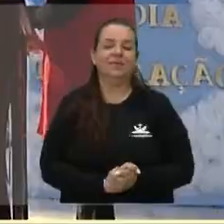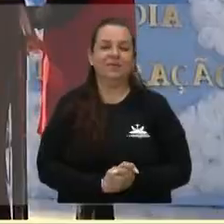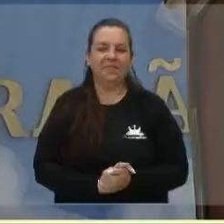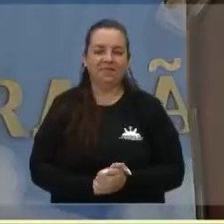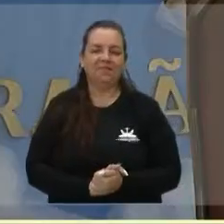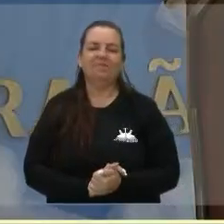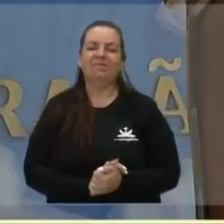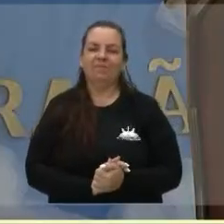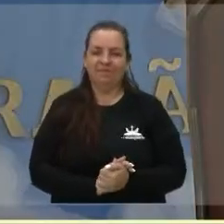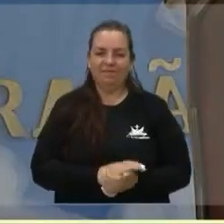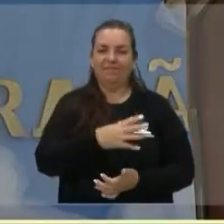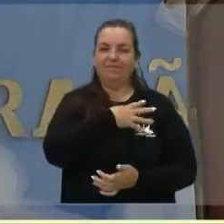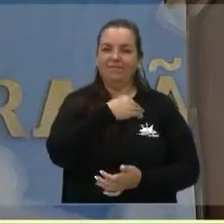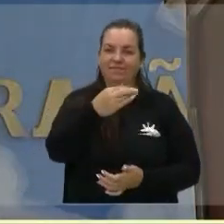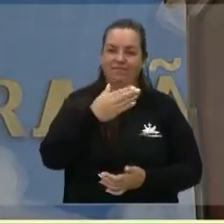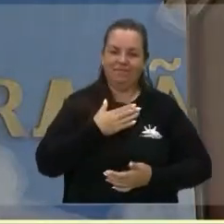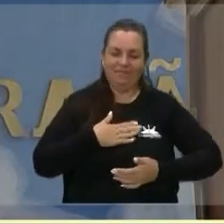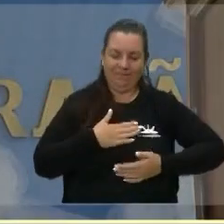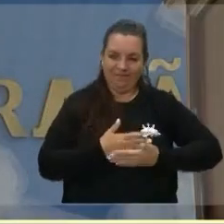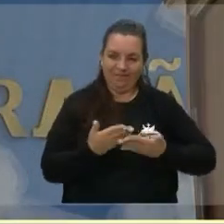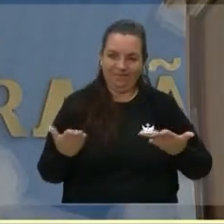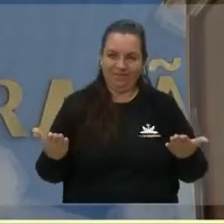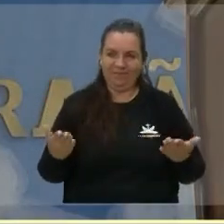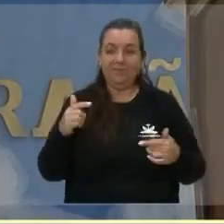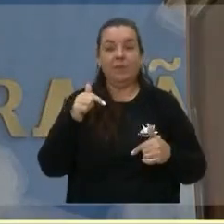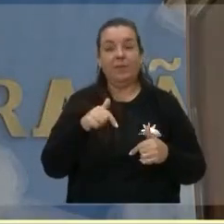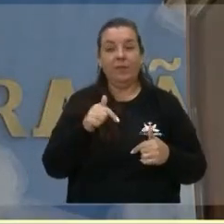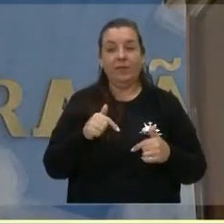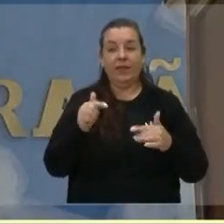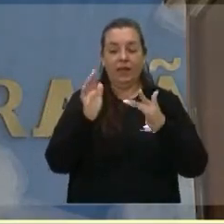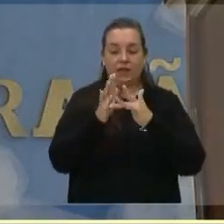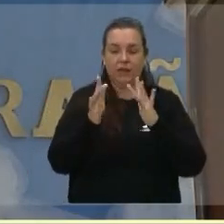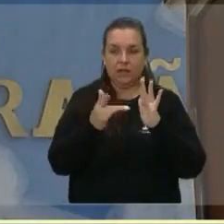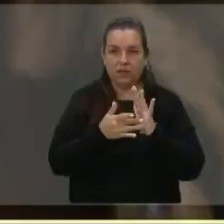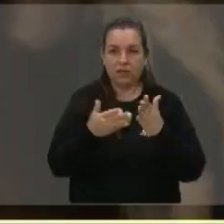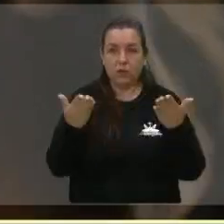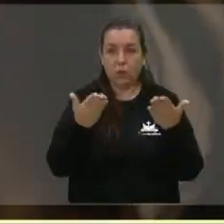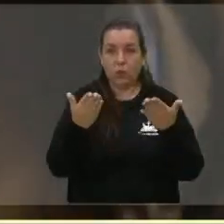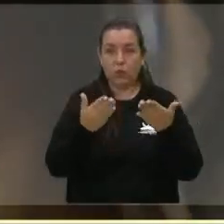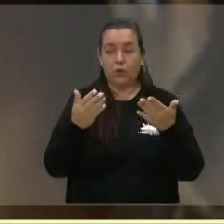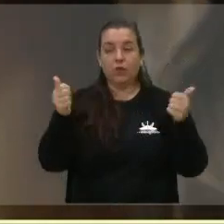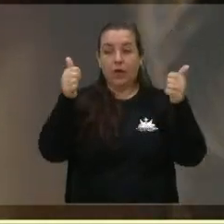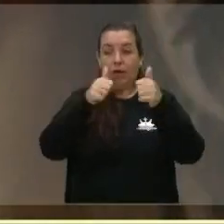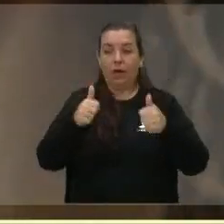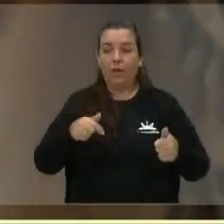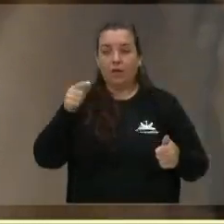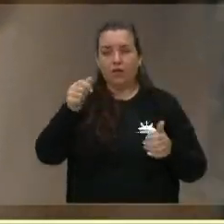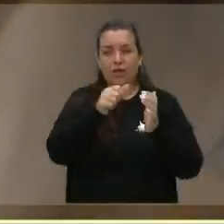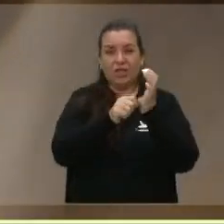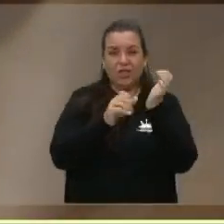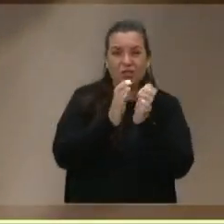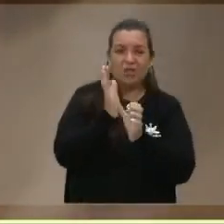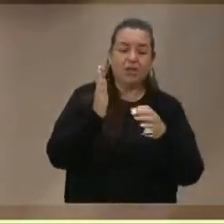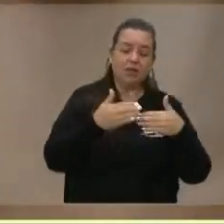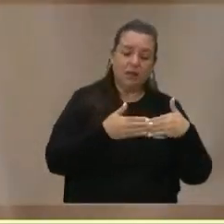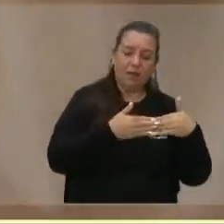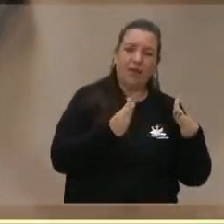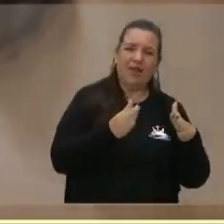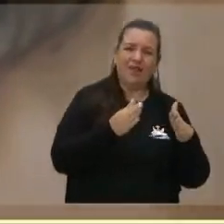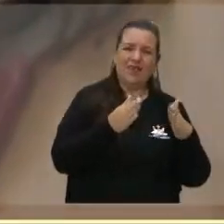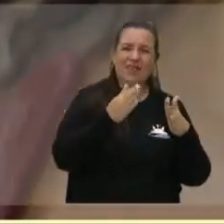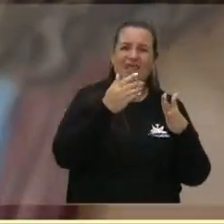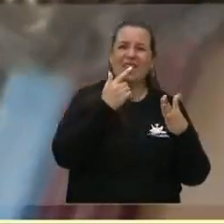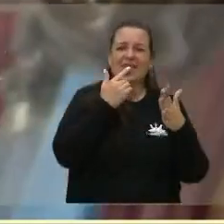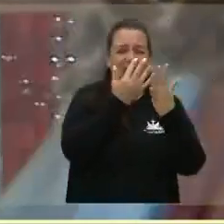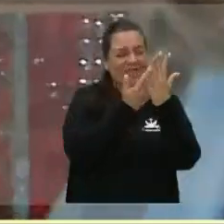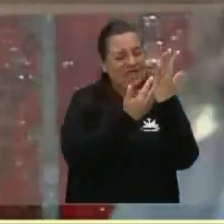filhos, esse Cristo, e hoje a imagem, esse Cristo com as chagas abertas,